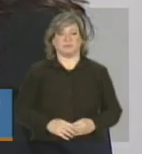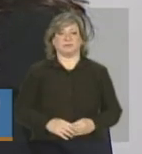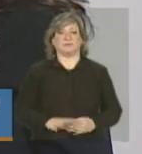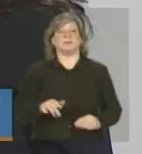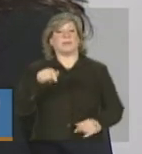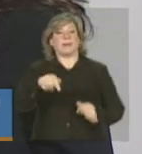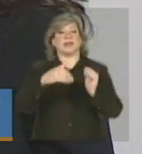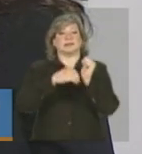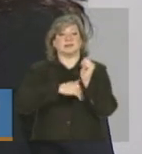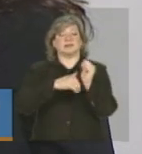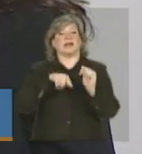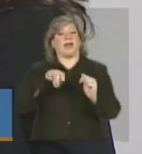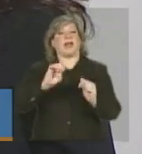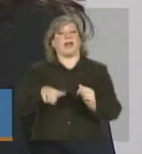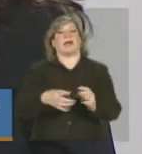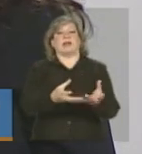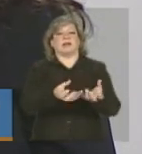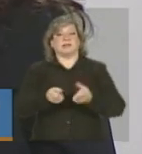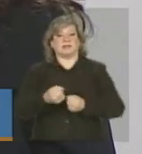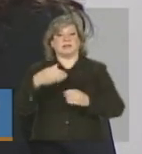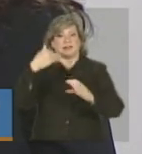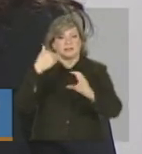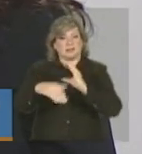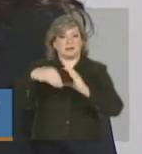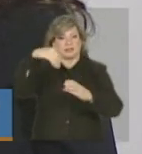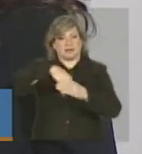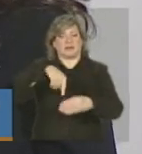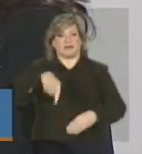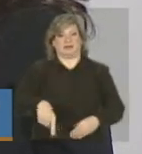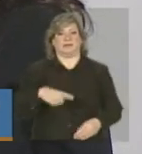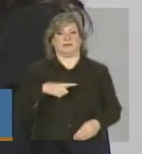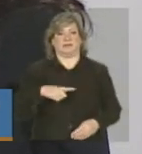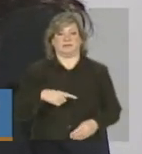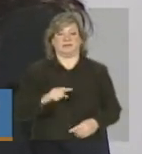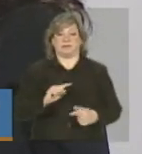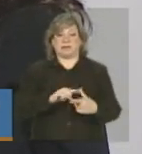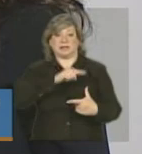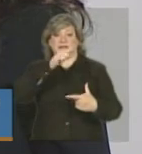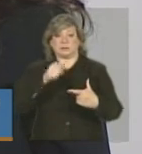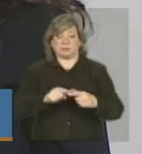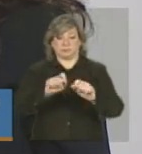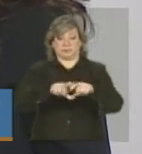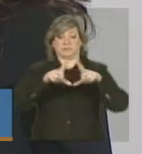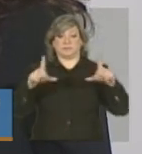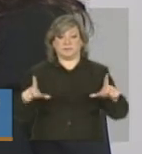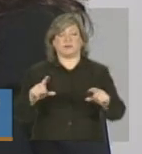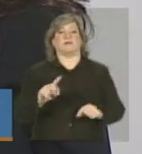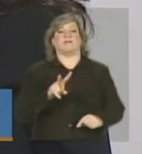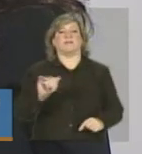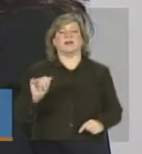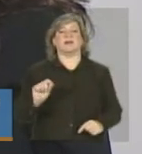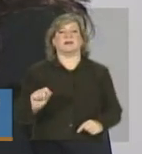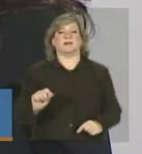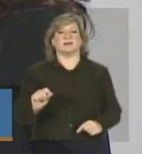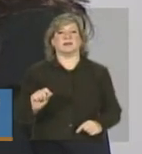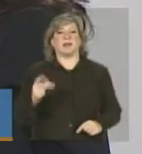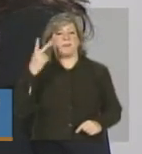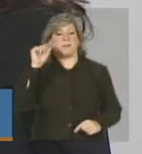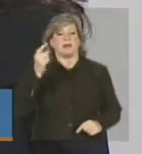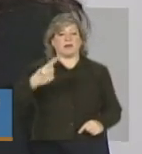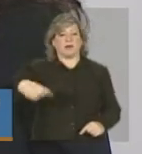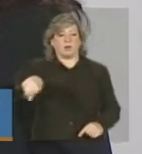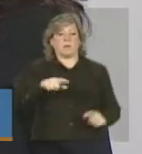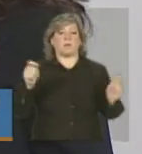senha é a senha recebida no e-mail. A segunda tela que vai se abrir é para que eles